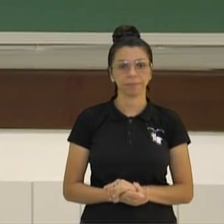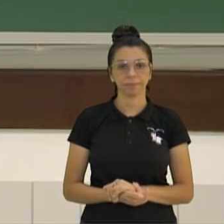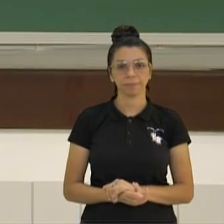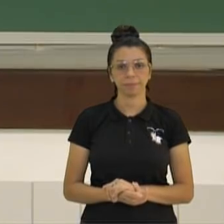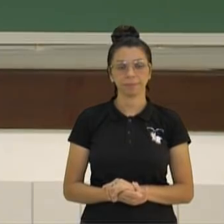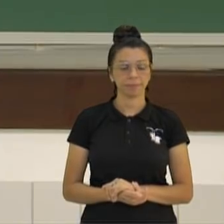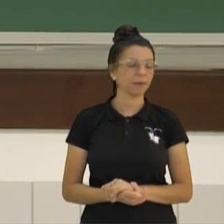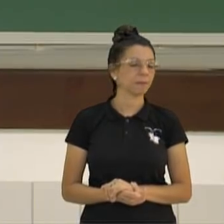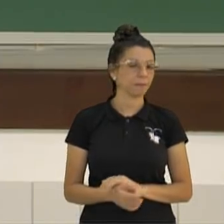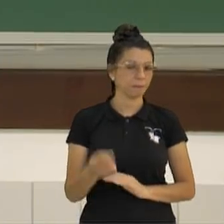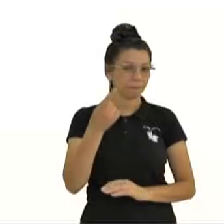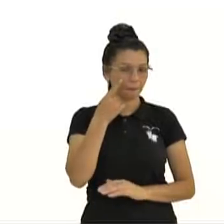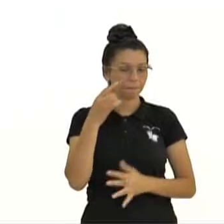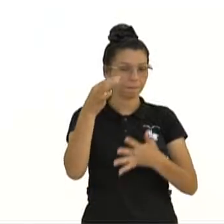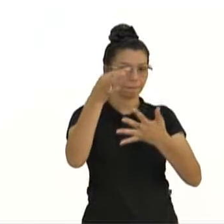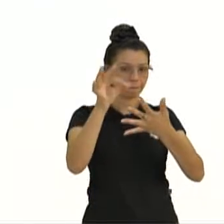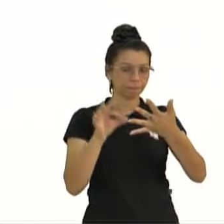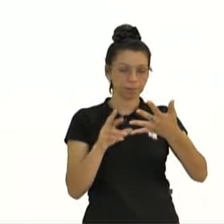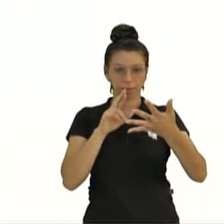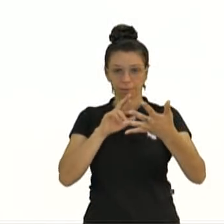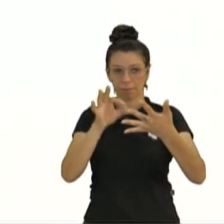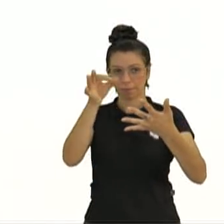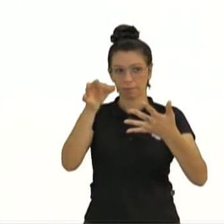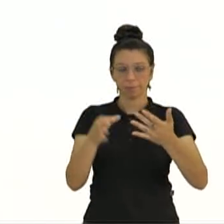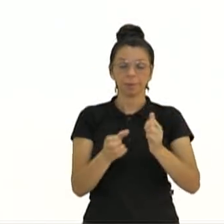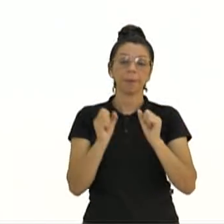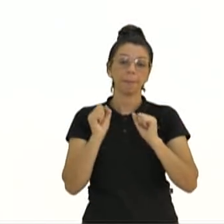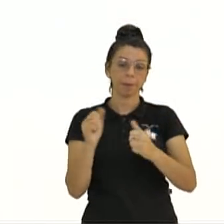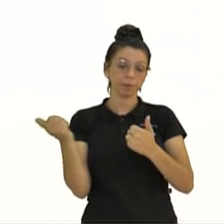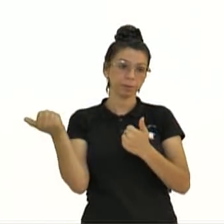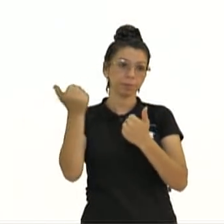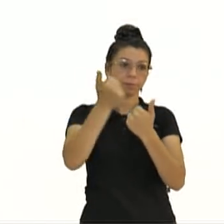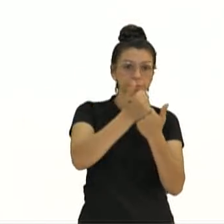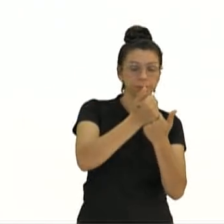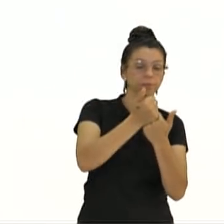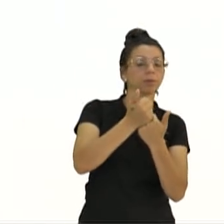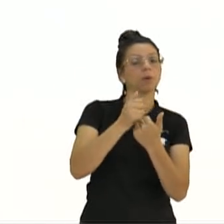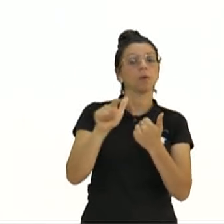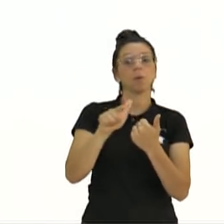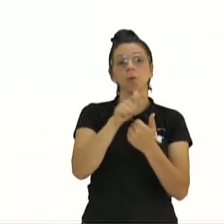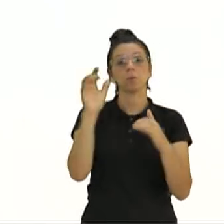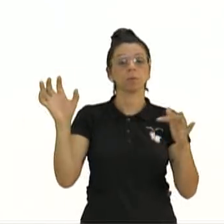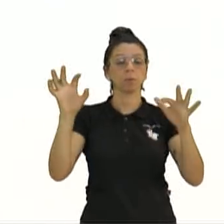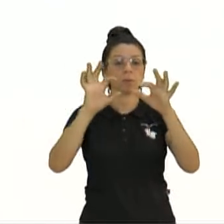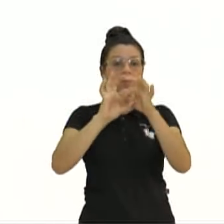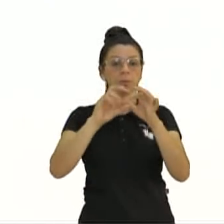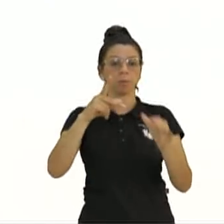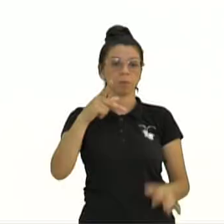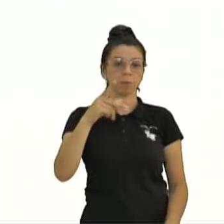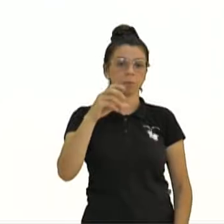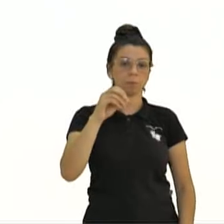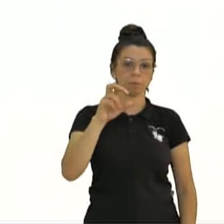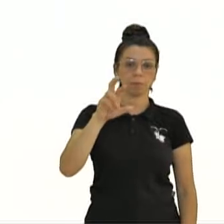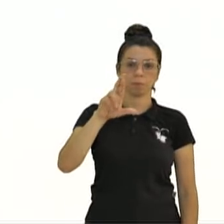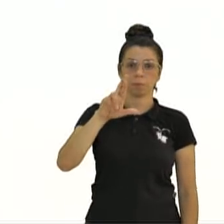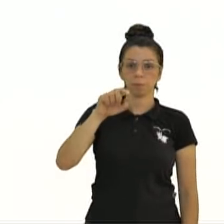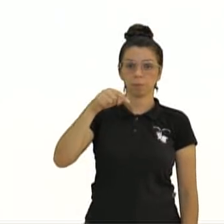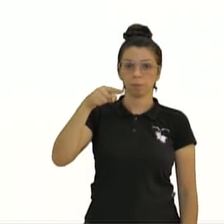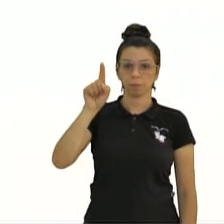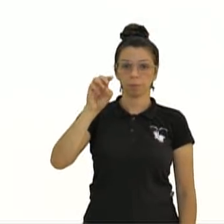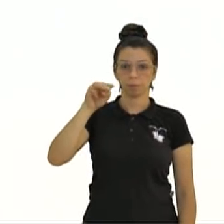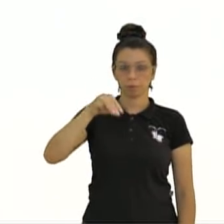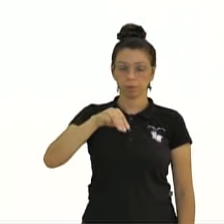Vamos ali conferir. Então, você pode substituir pela outra conjunção que é o porém. E